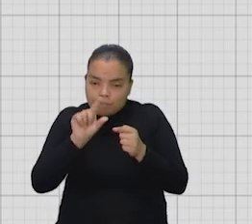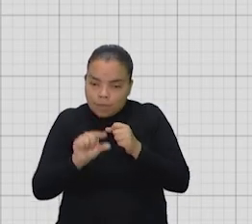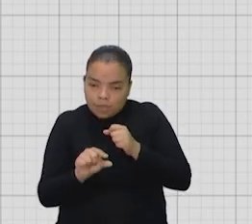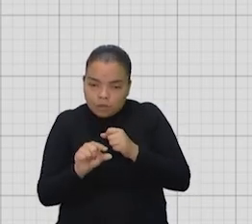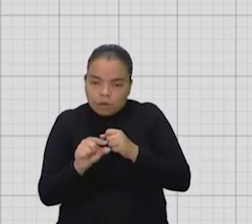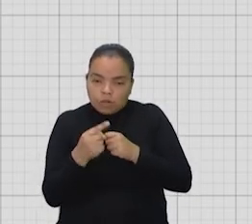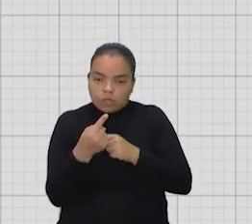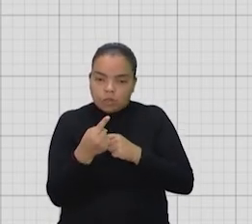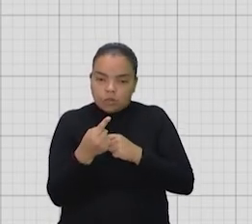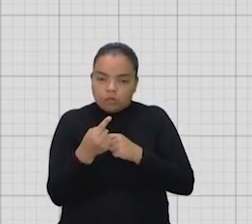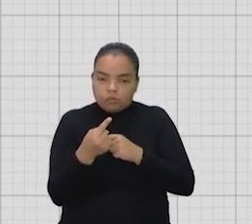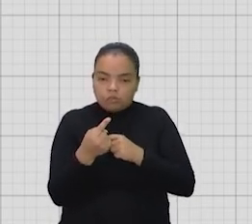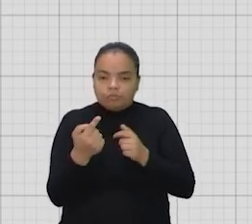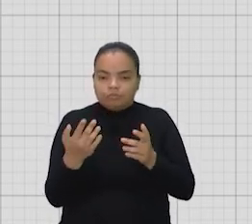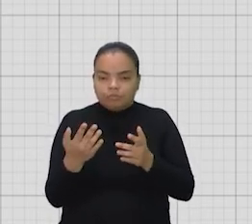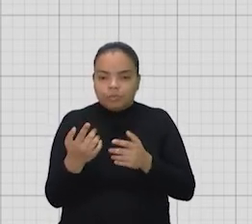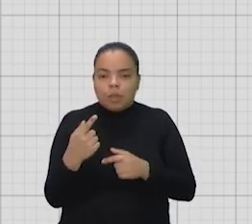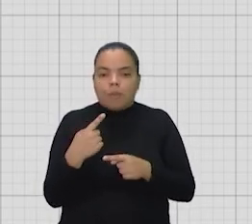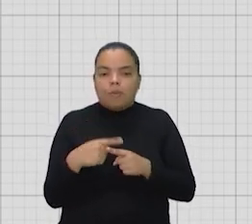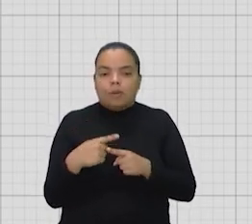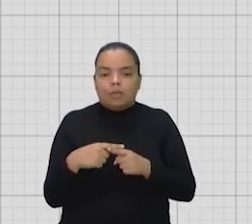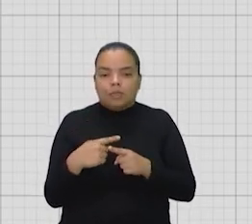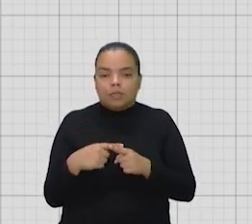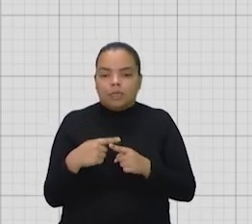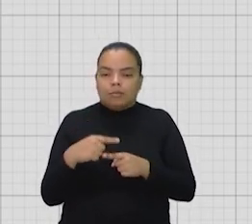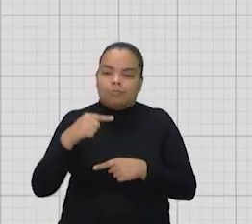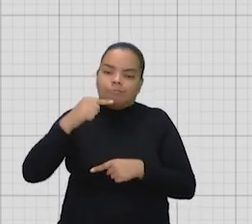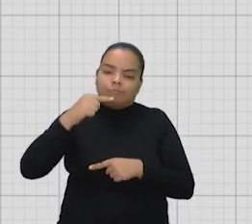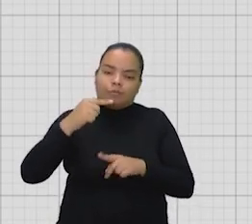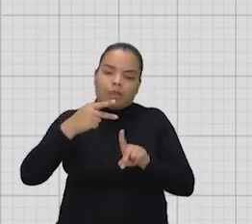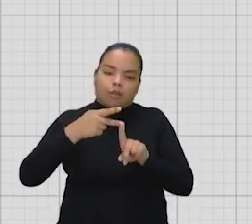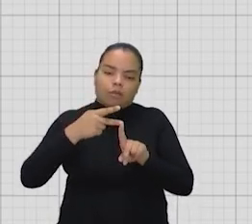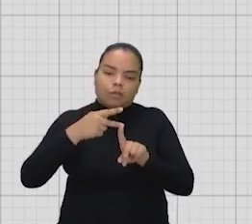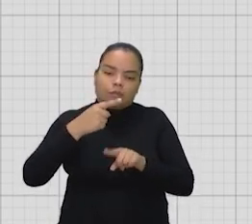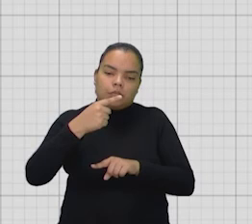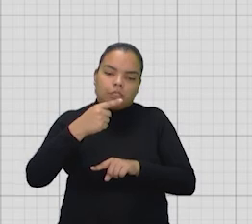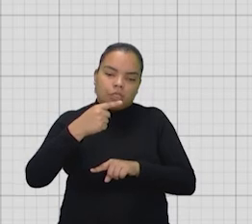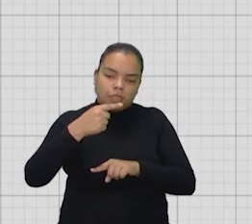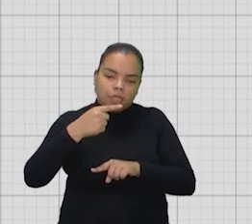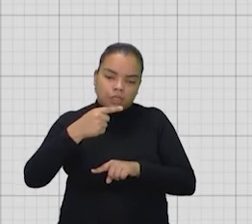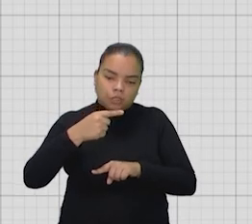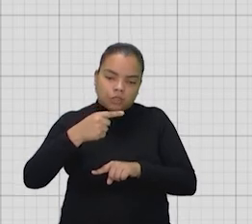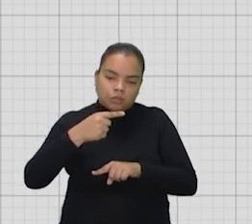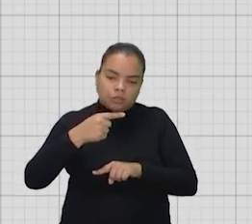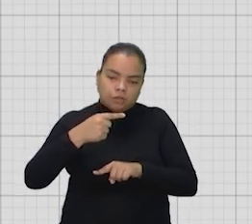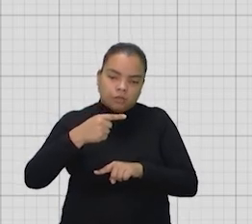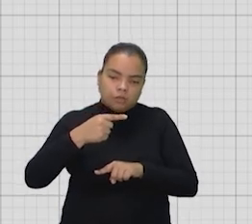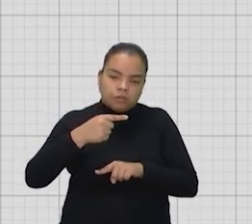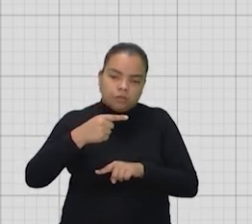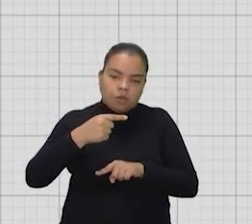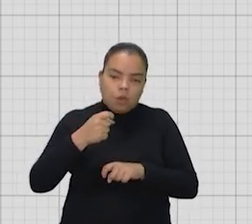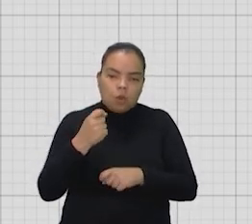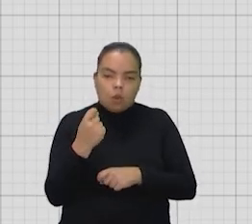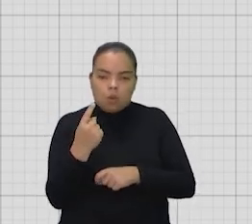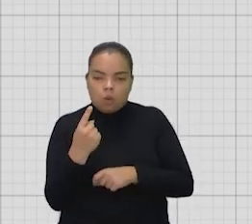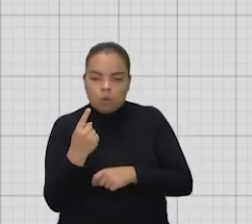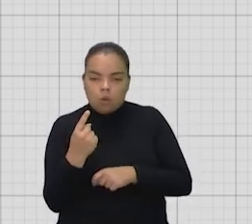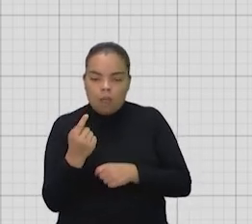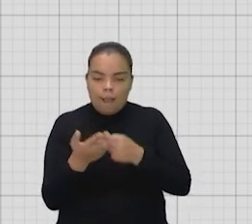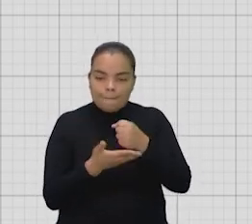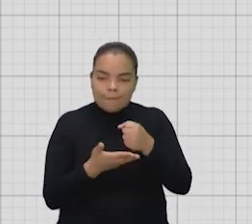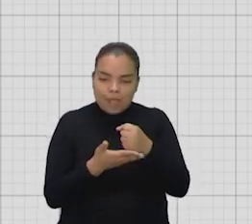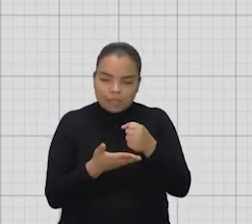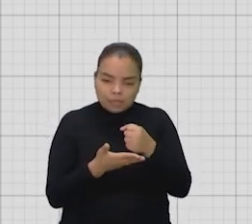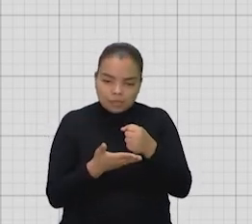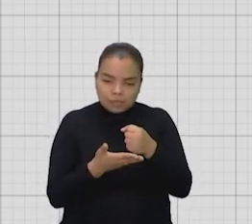entre 0 e 1. Como eu sei? Porque o expoente ele é negativo. Quando o expoente é negativo, a